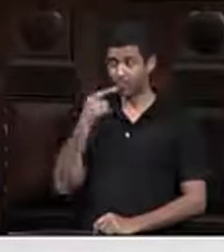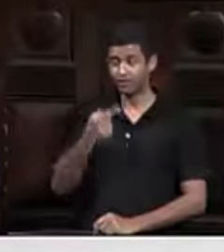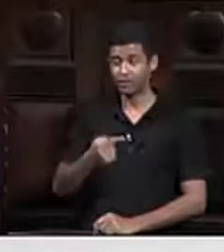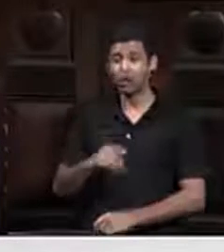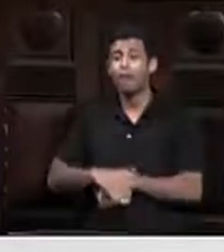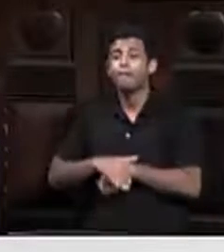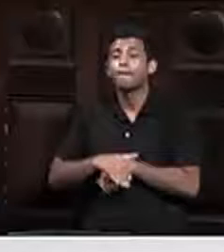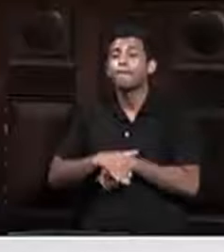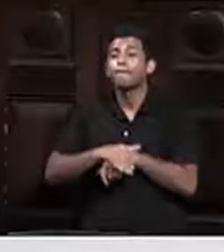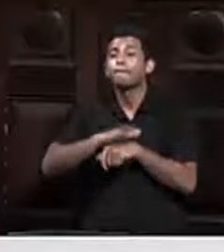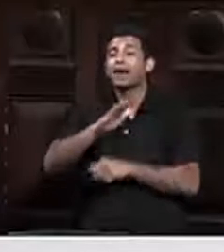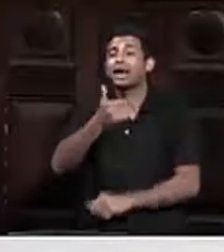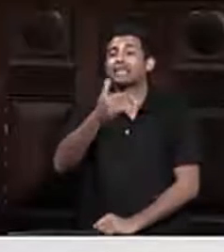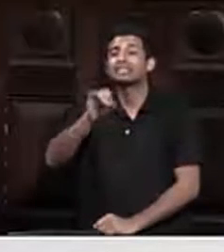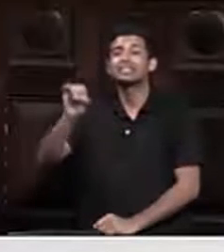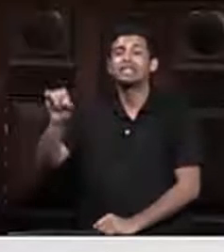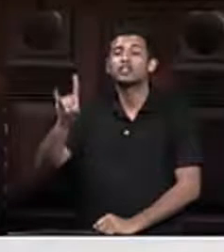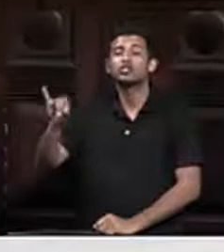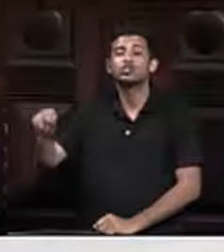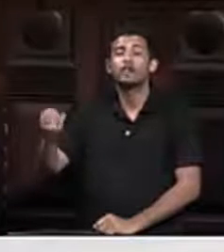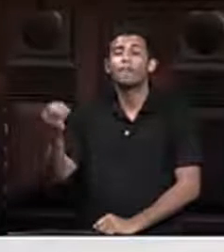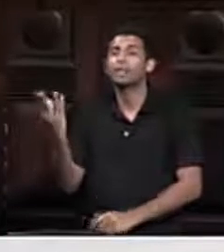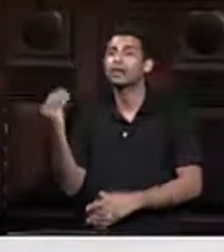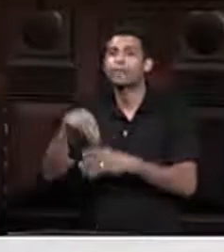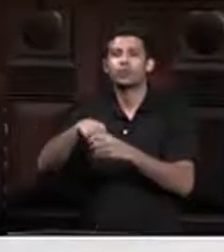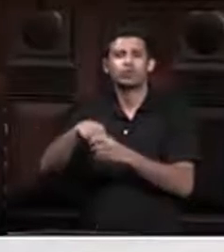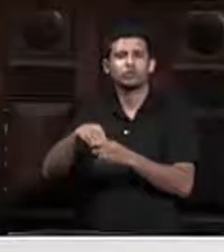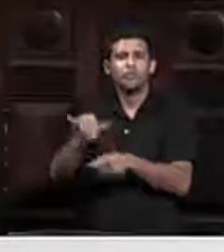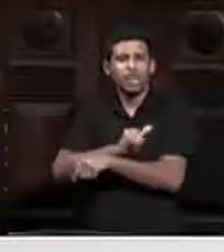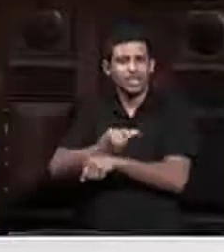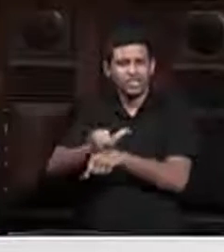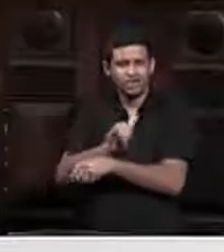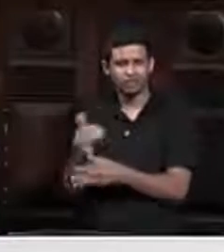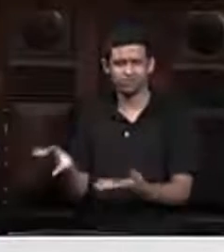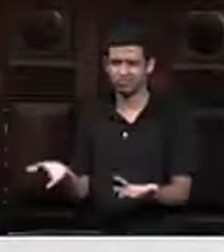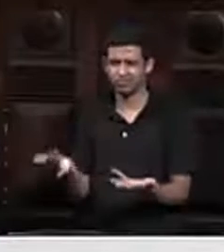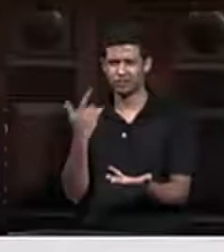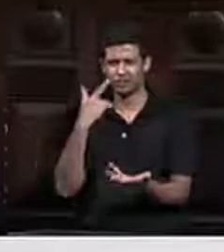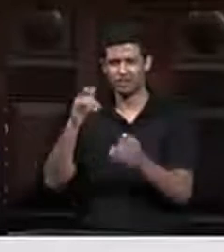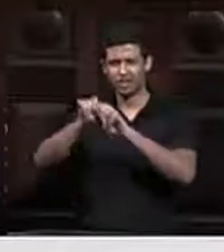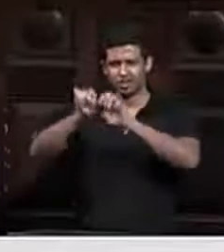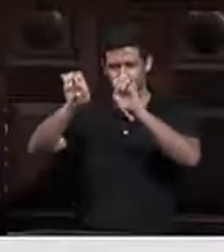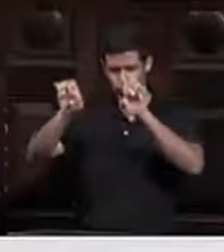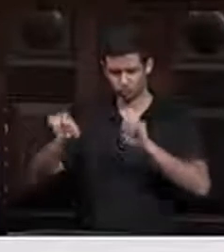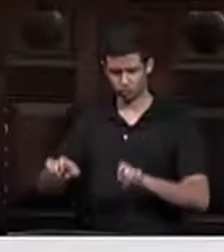para produzir um plano, uma estrutura